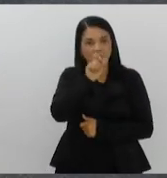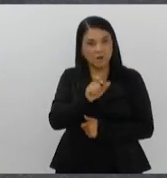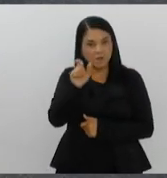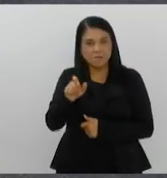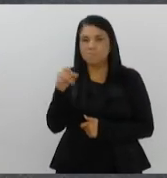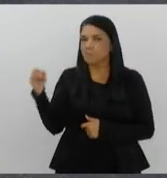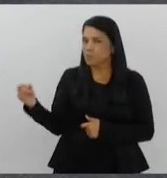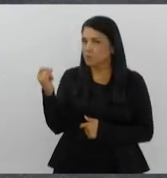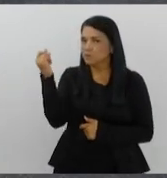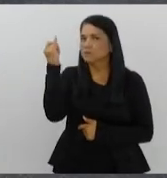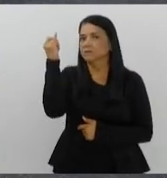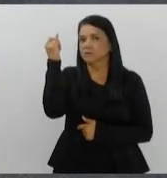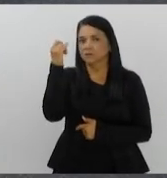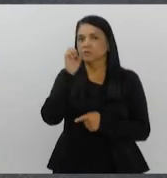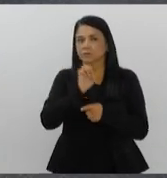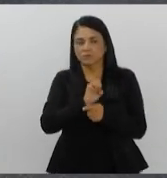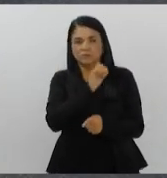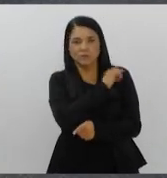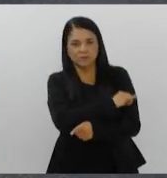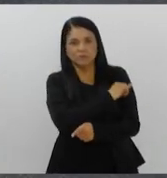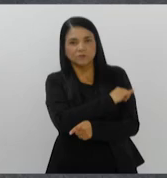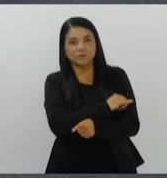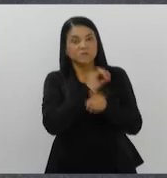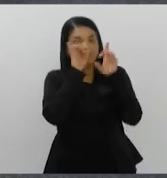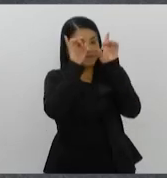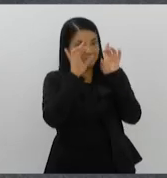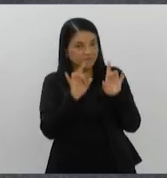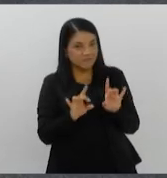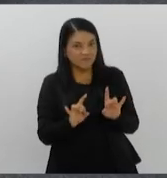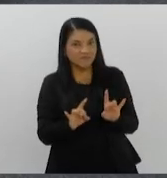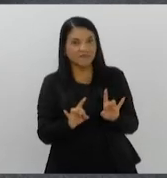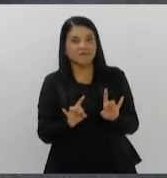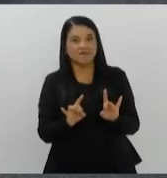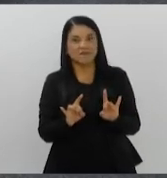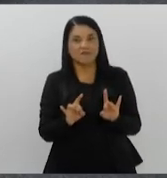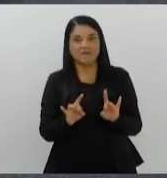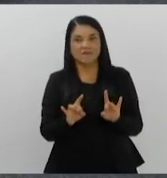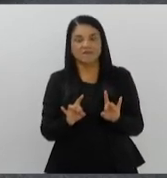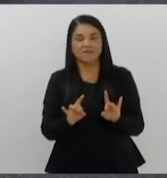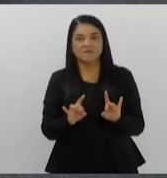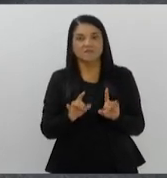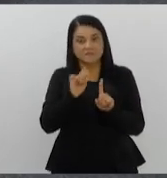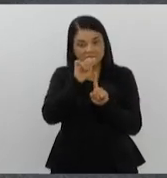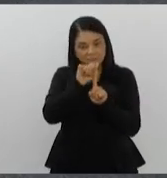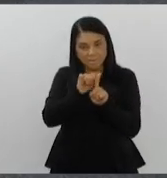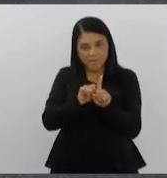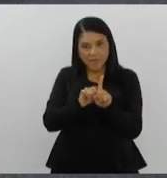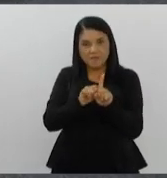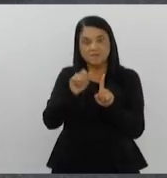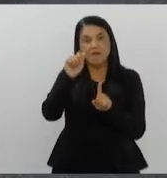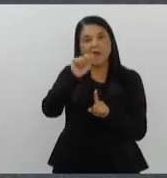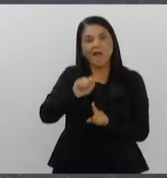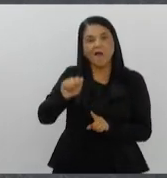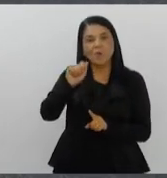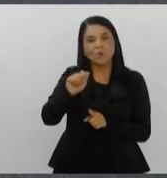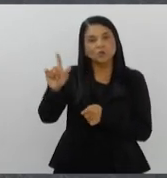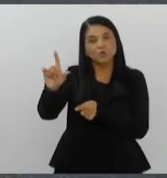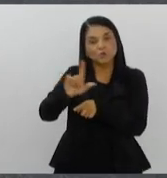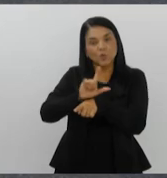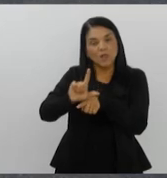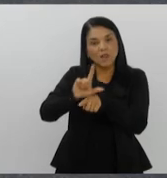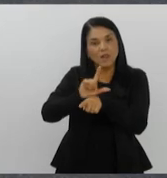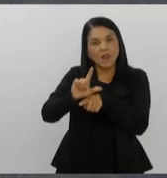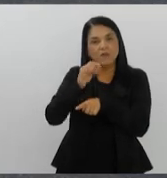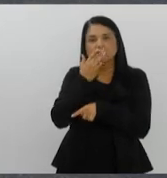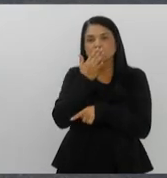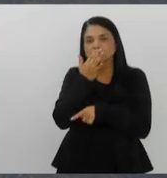algo importante no estado do Rio de Janeiro, em especial, senhora presidenta, esse mês, que é o agosto lilás, que é o